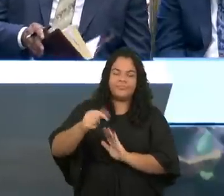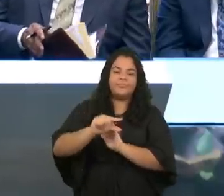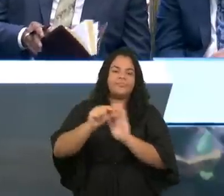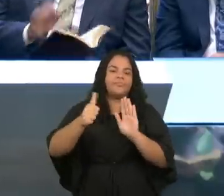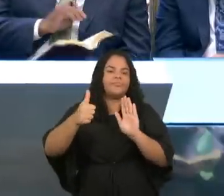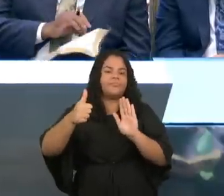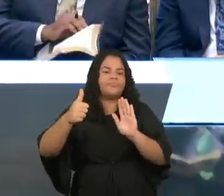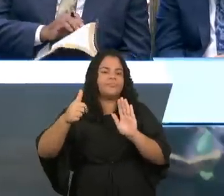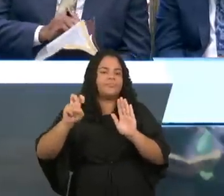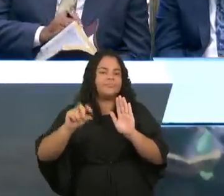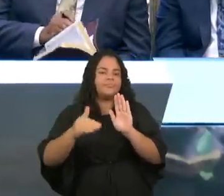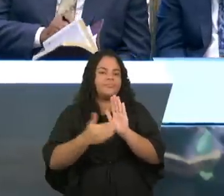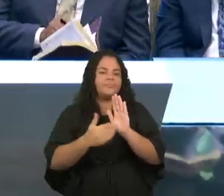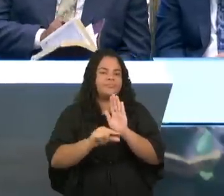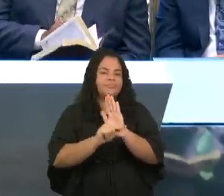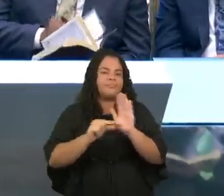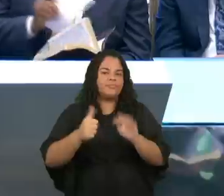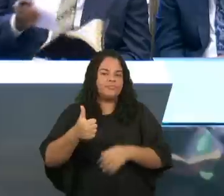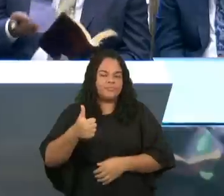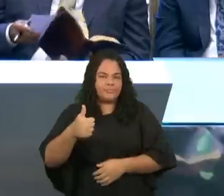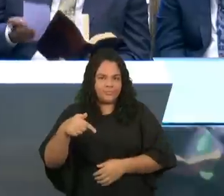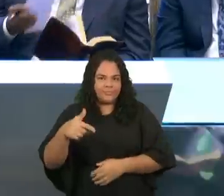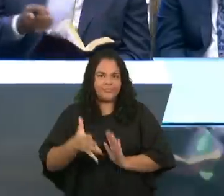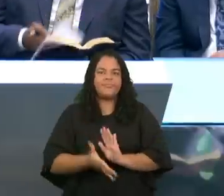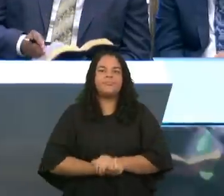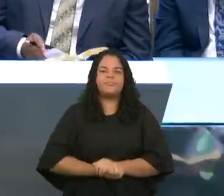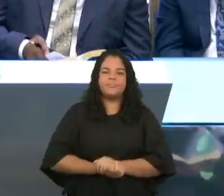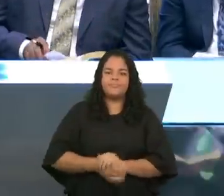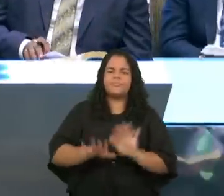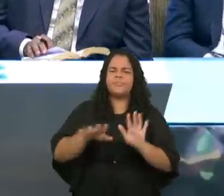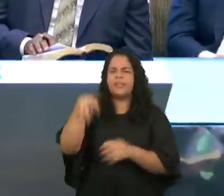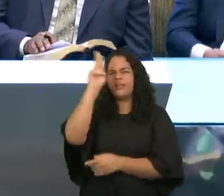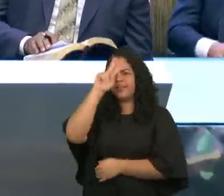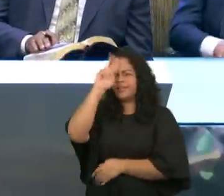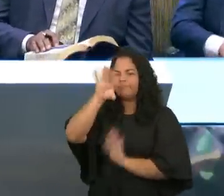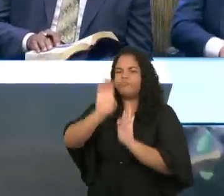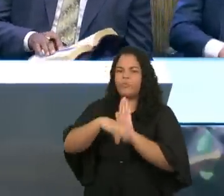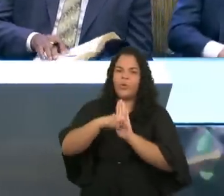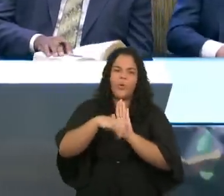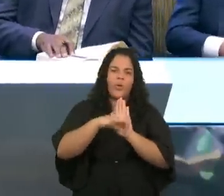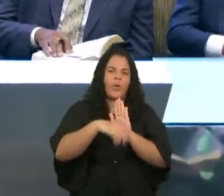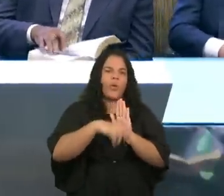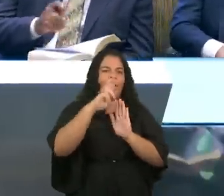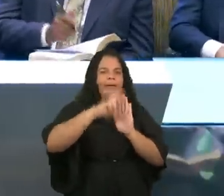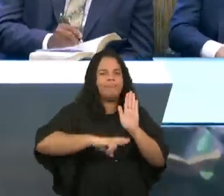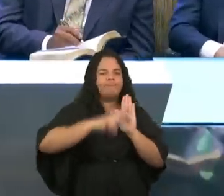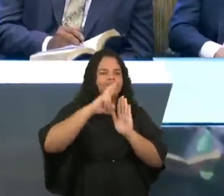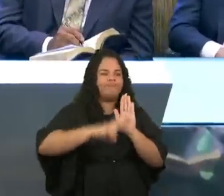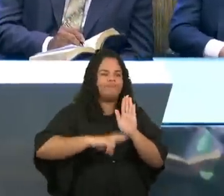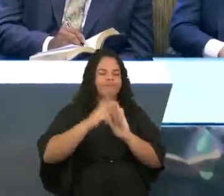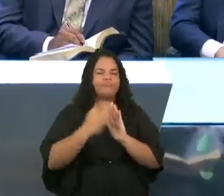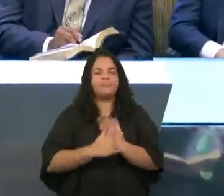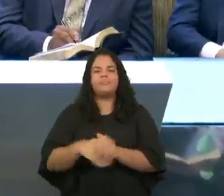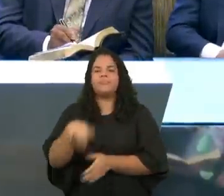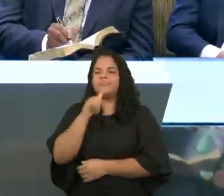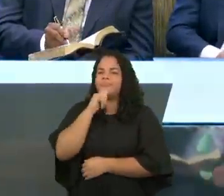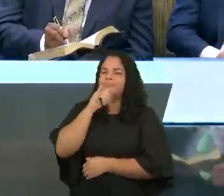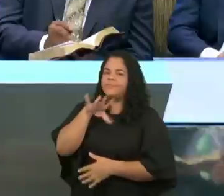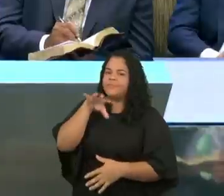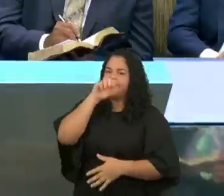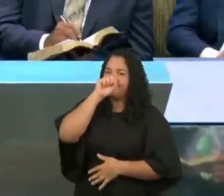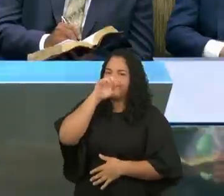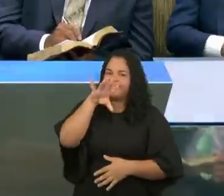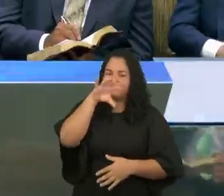veja, as constantes, vamos analisar algumas constantes. Nível de oxigênio, estou na parte teórica